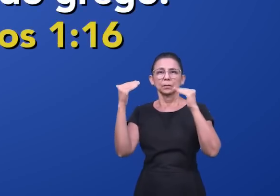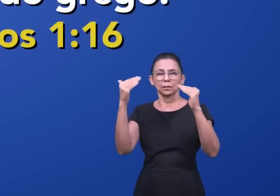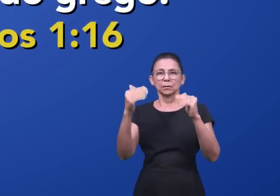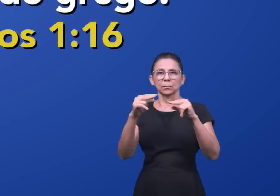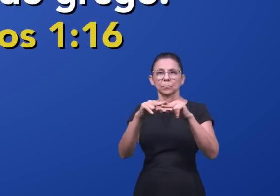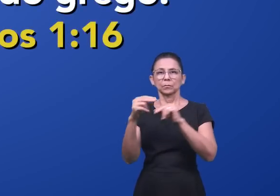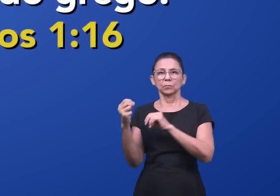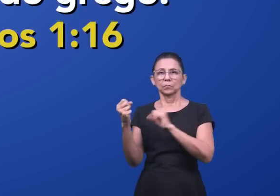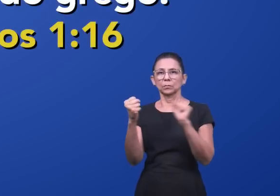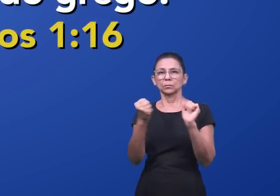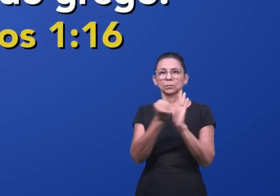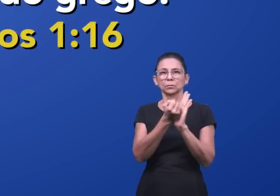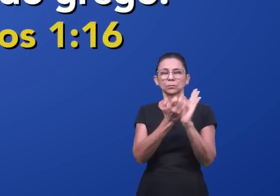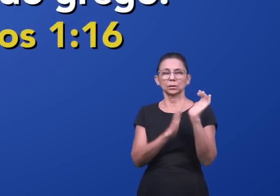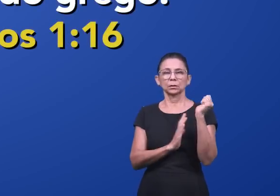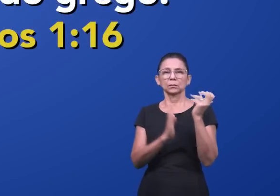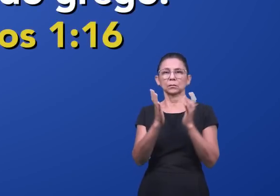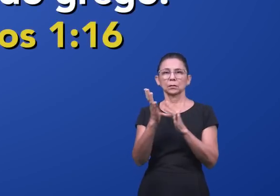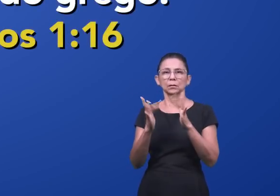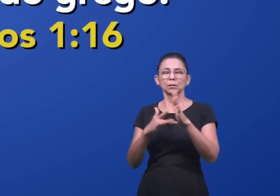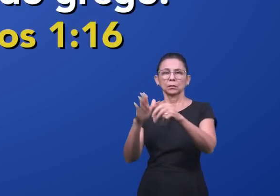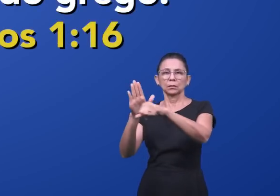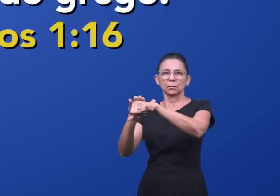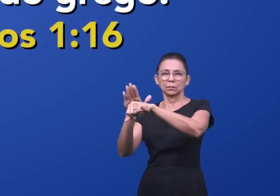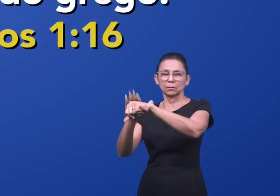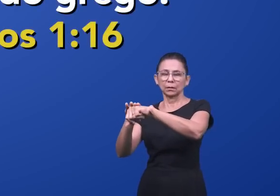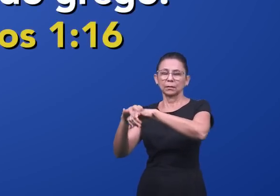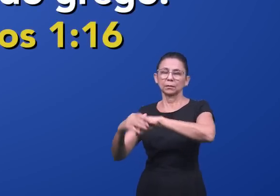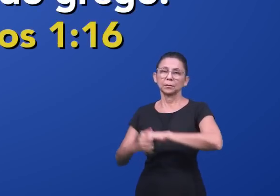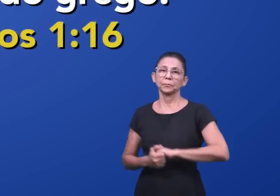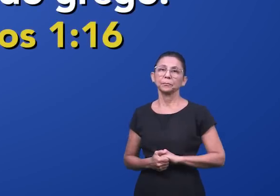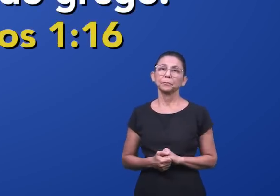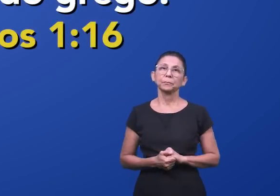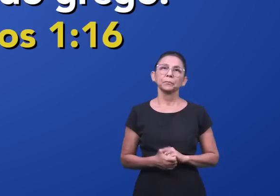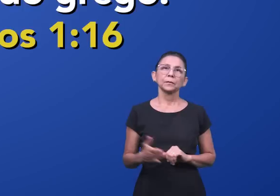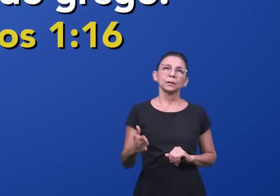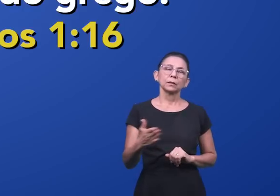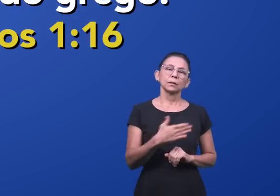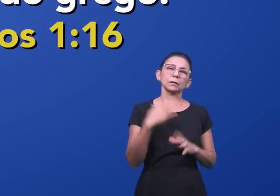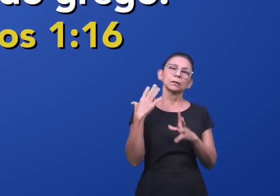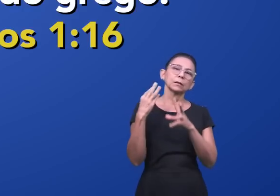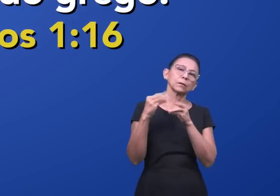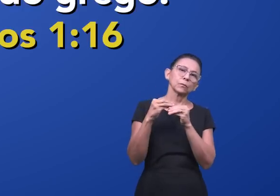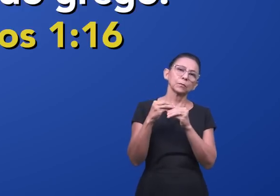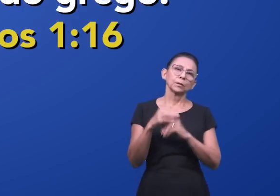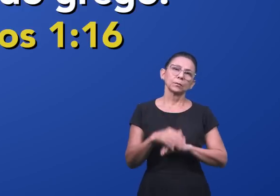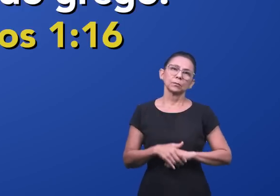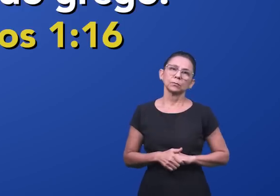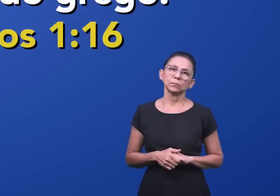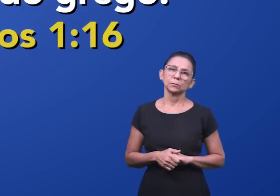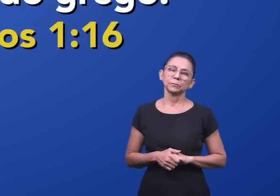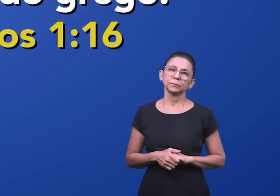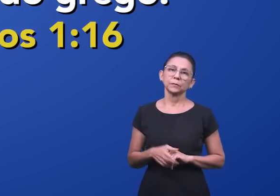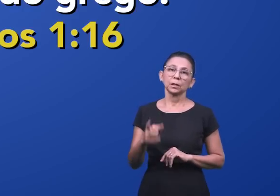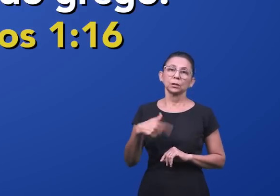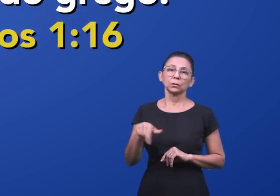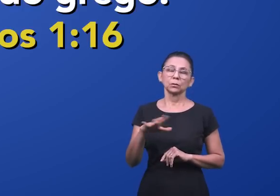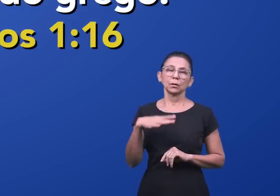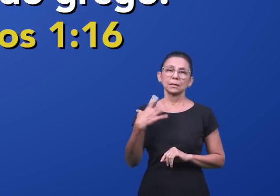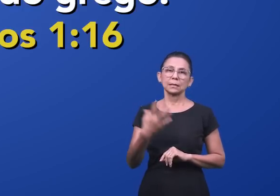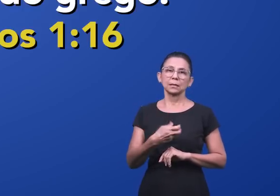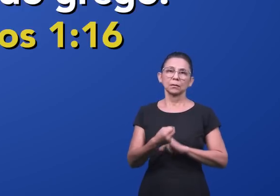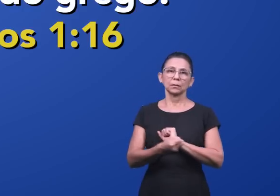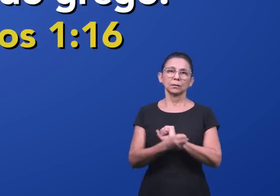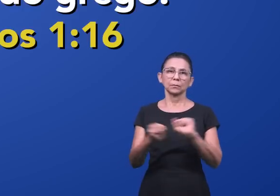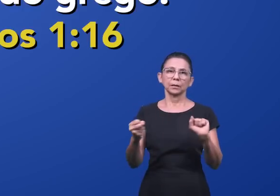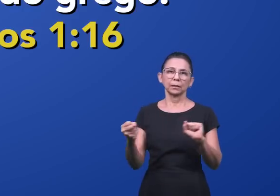O assento de púrpura, que fala da realeza do Senhor Jesus. Porque Deus fez Jesus soberano, rei sobre todos os reis, pelo poder do